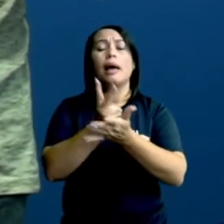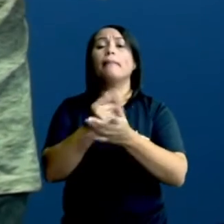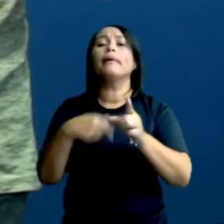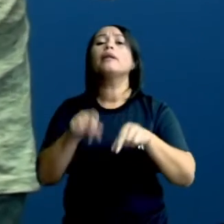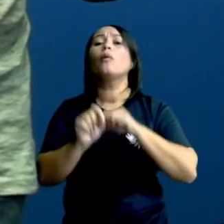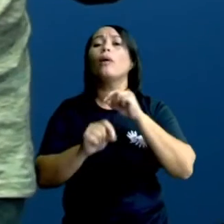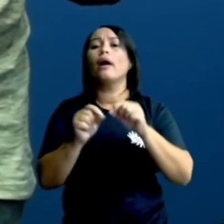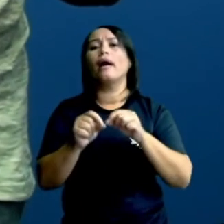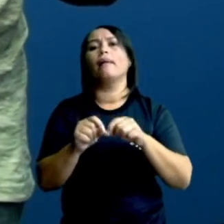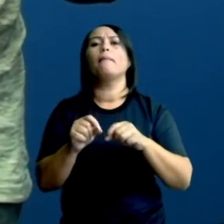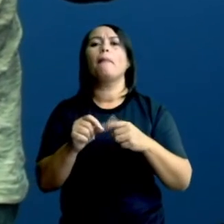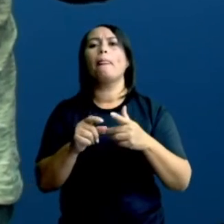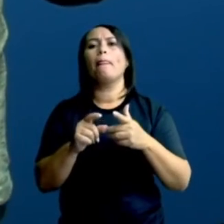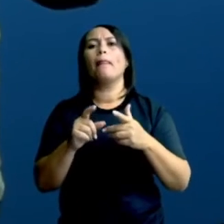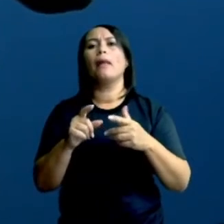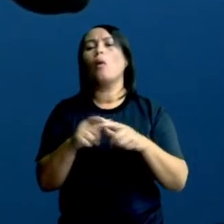causa